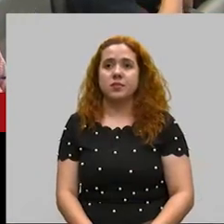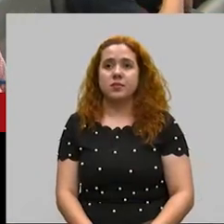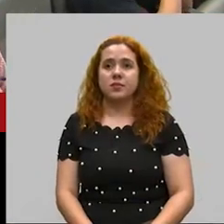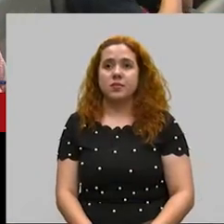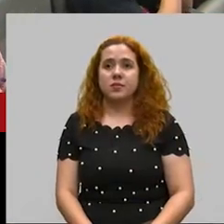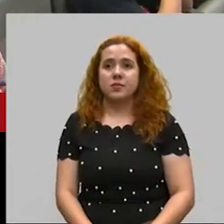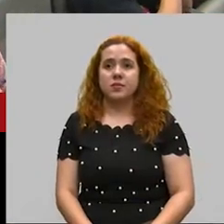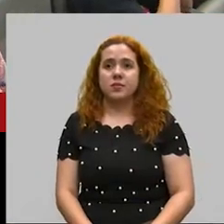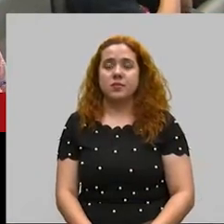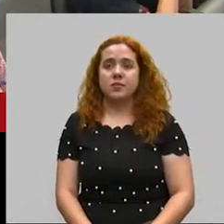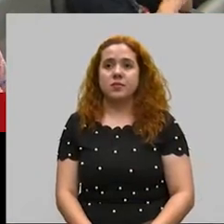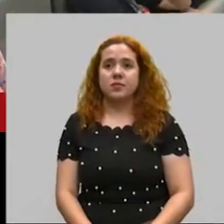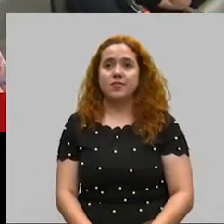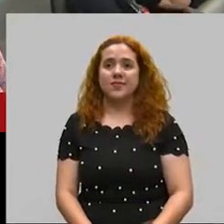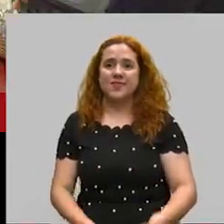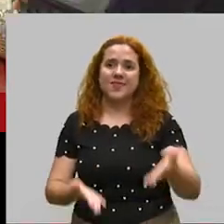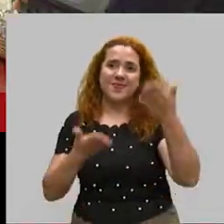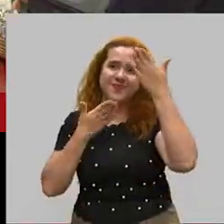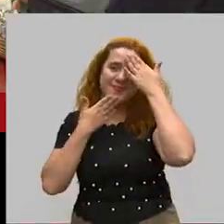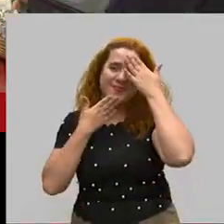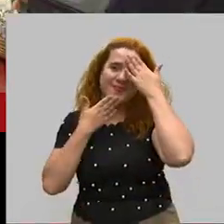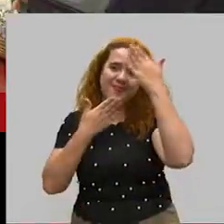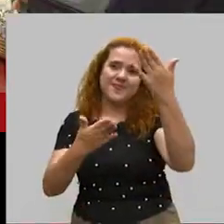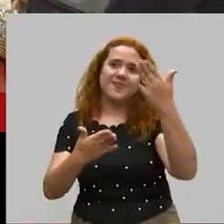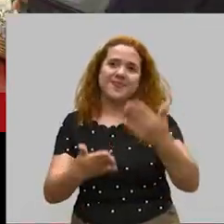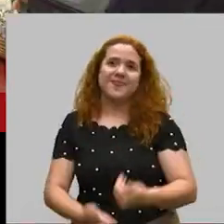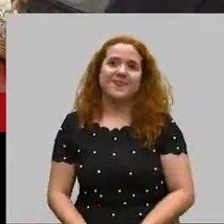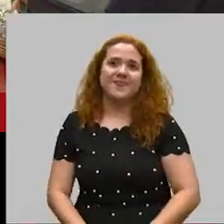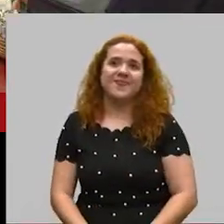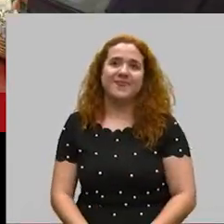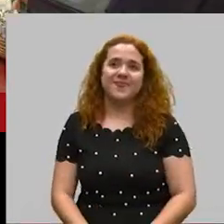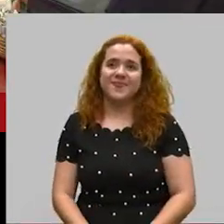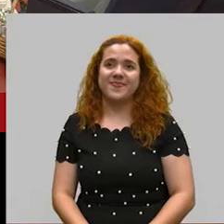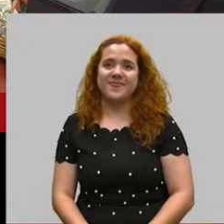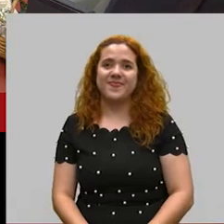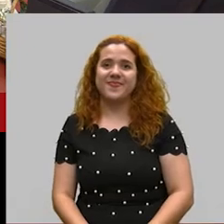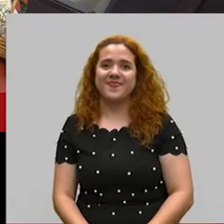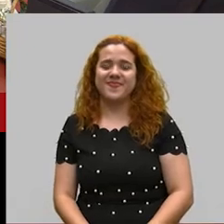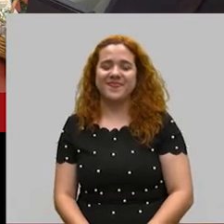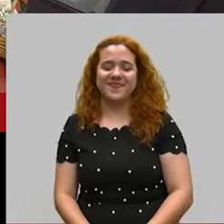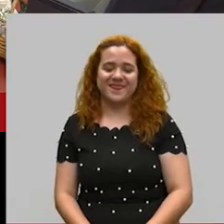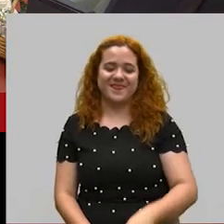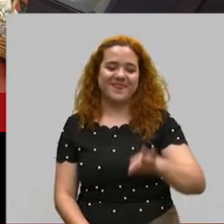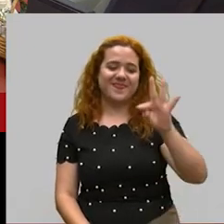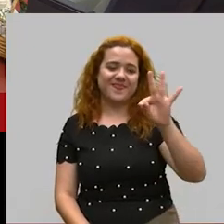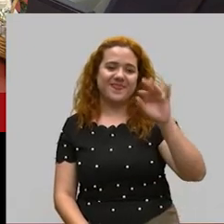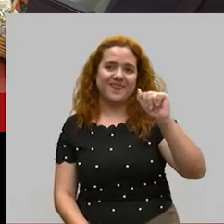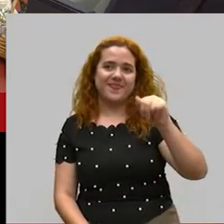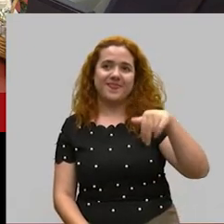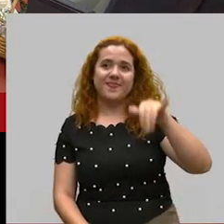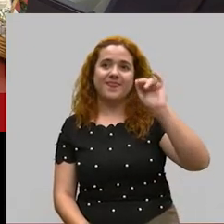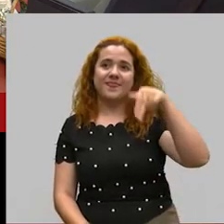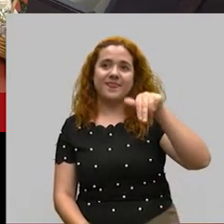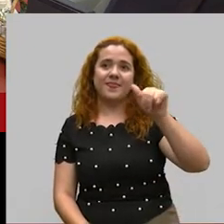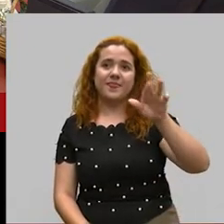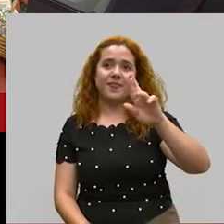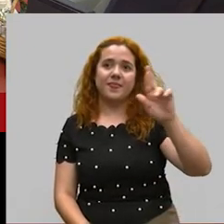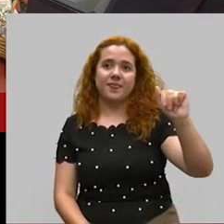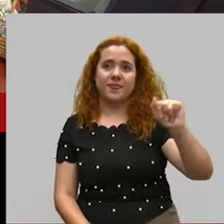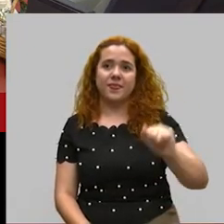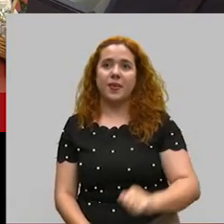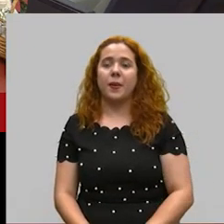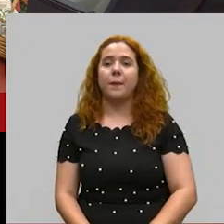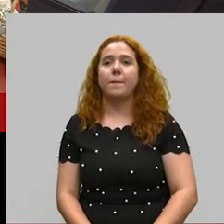obrigada obrigado a Tainara Pereira Guedes teremos agora a participação da